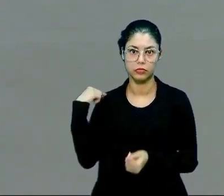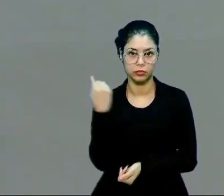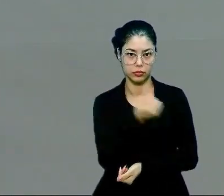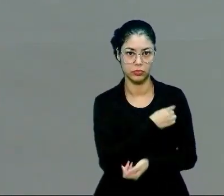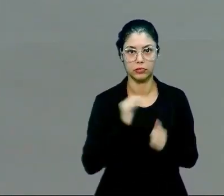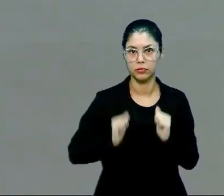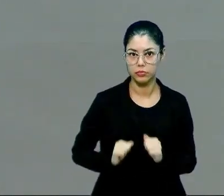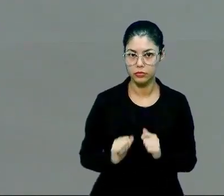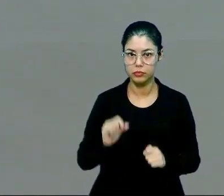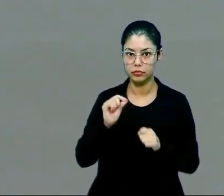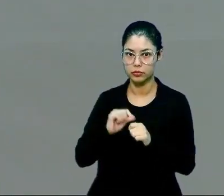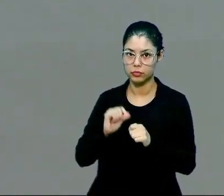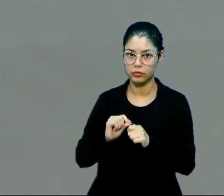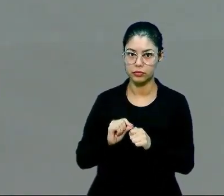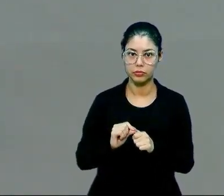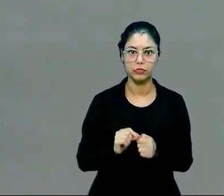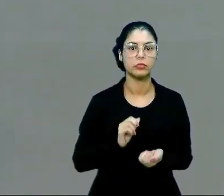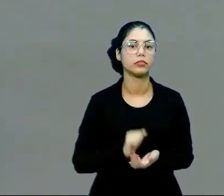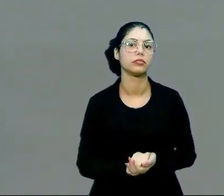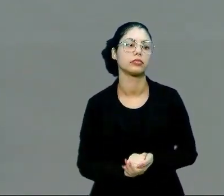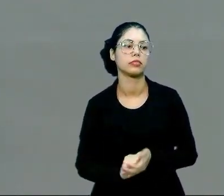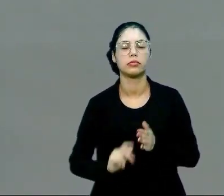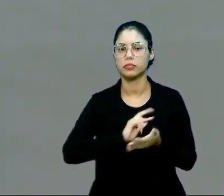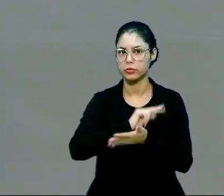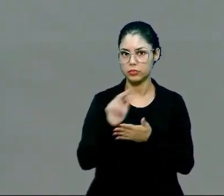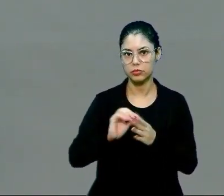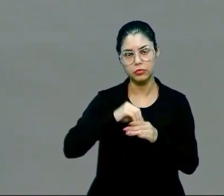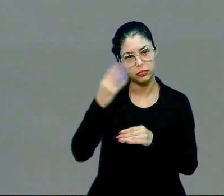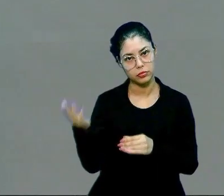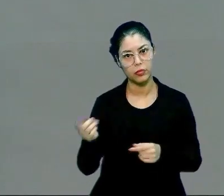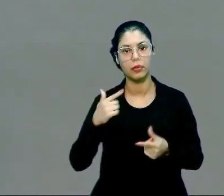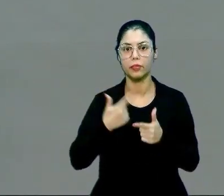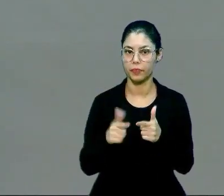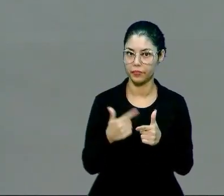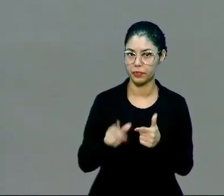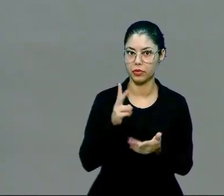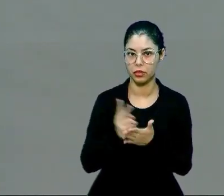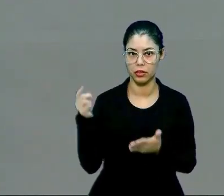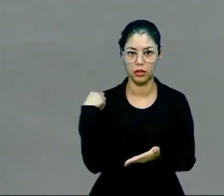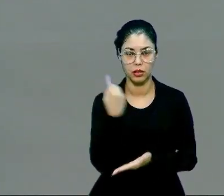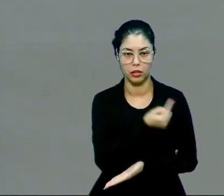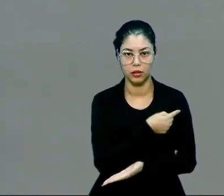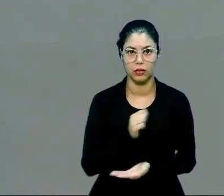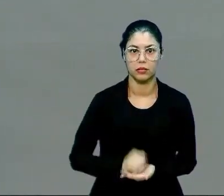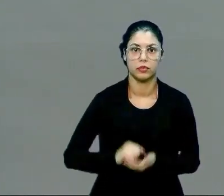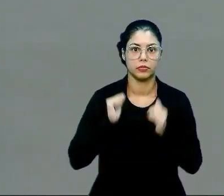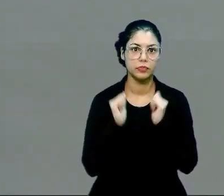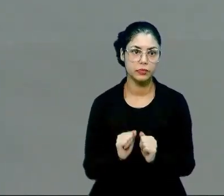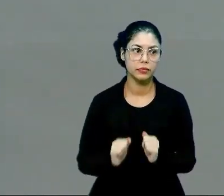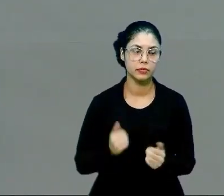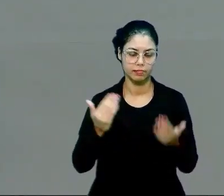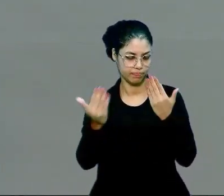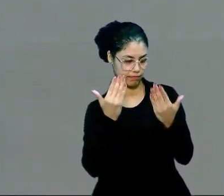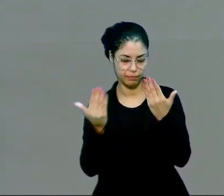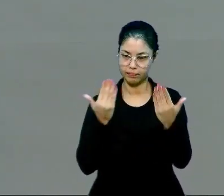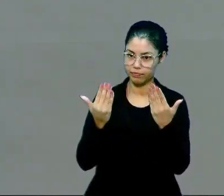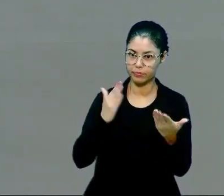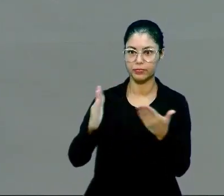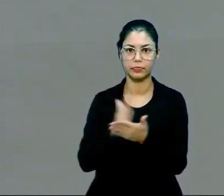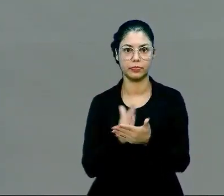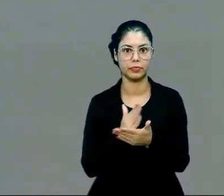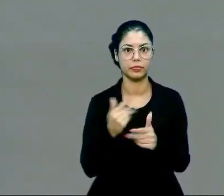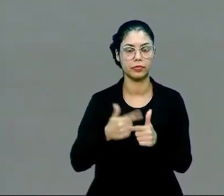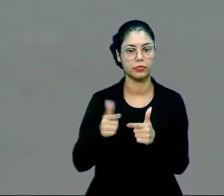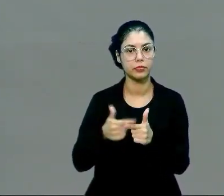então nós podemos fazer até uma citação a obras de fora, porém a problemática é sempre nossa. A gente pode fazer uma comparação com algum